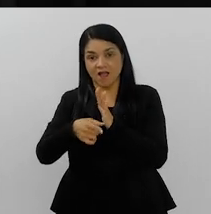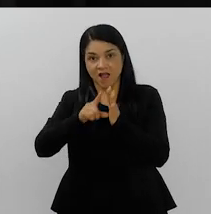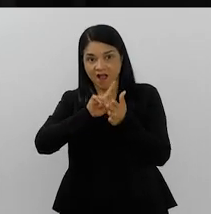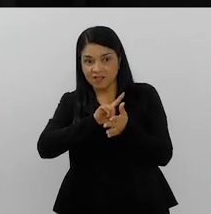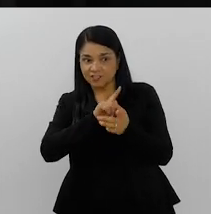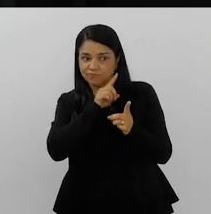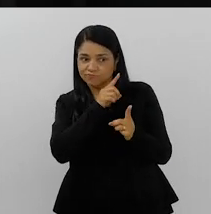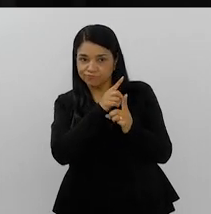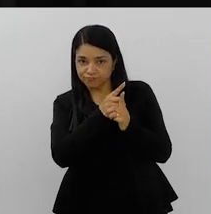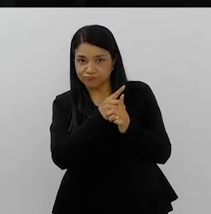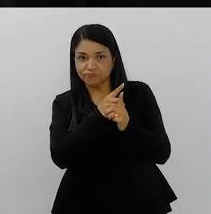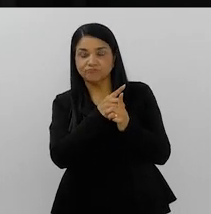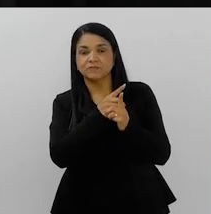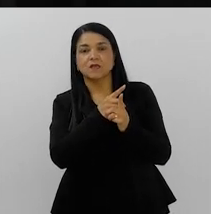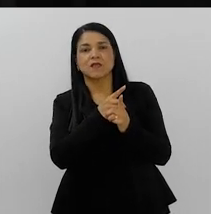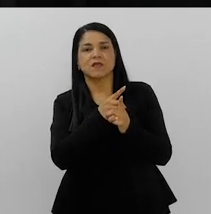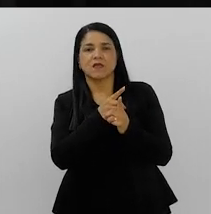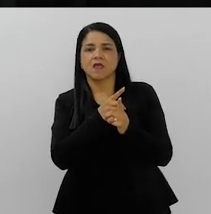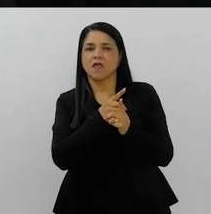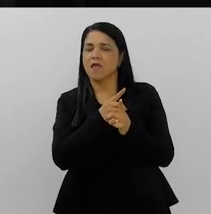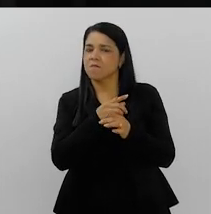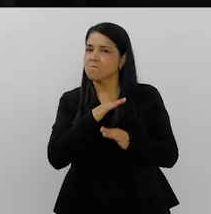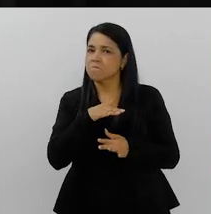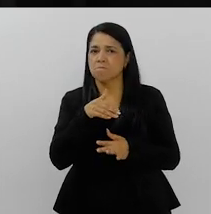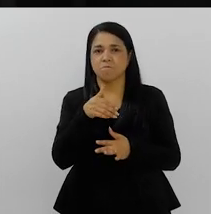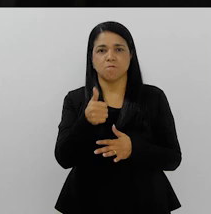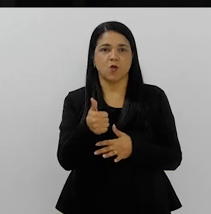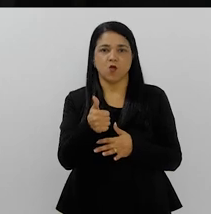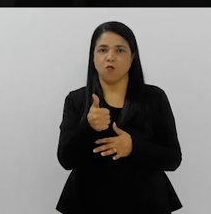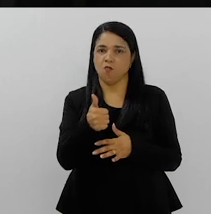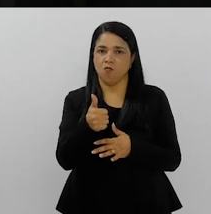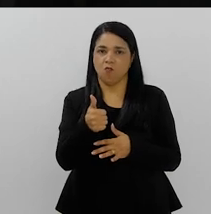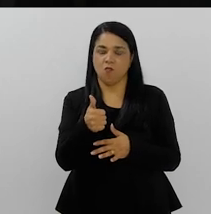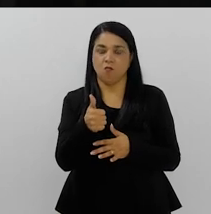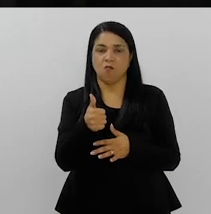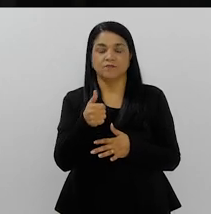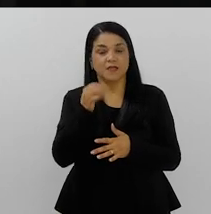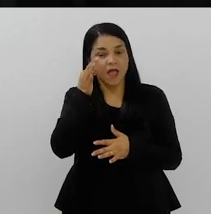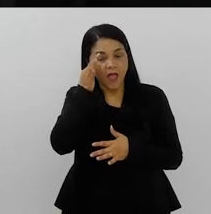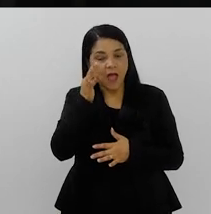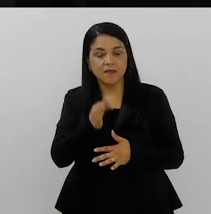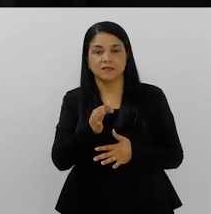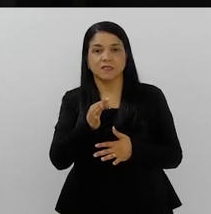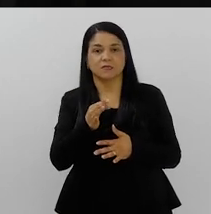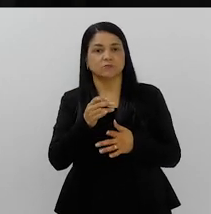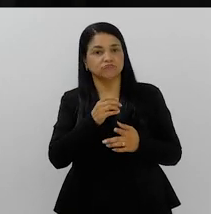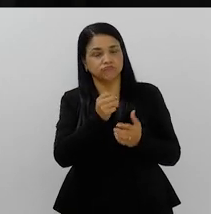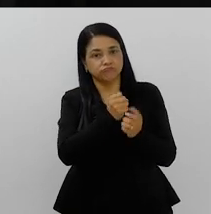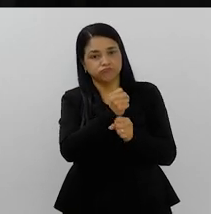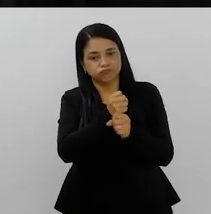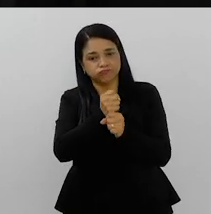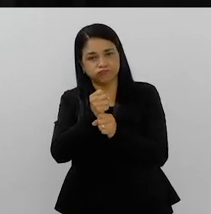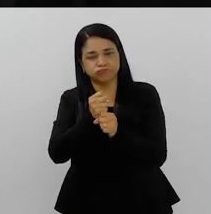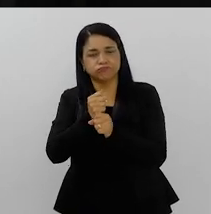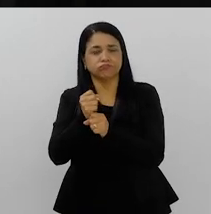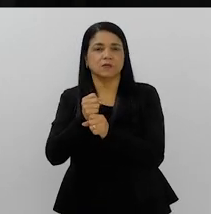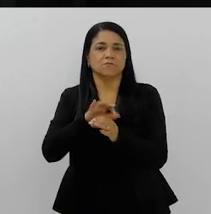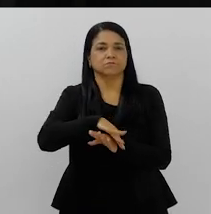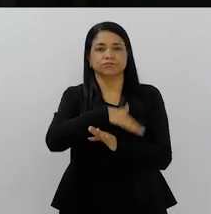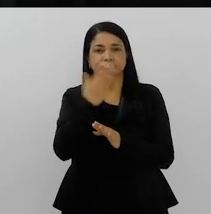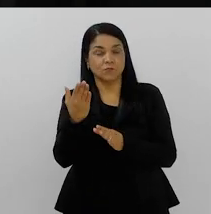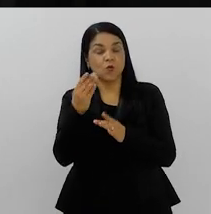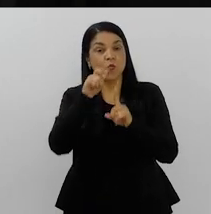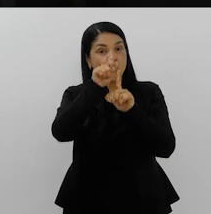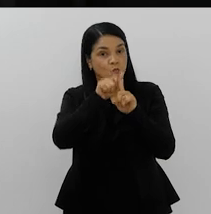detecção precoce é sem dúvida nenhuma a nossa maior arma é algo que a gente tem que est atento durante todo o ano o Outubro Rosa